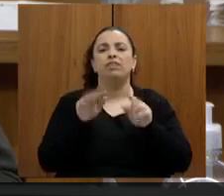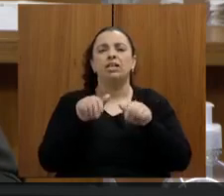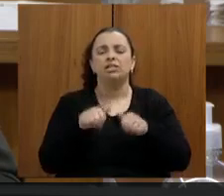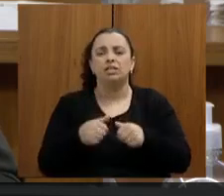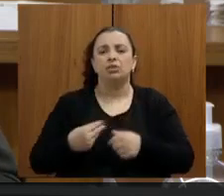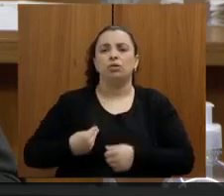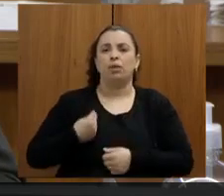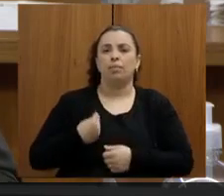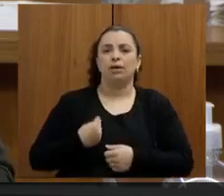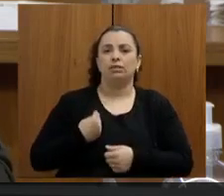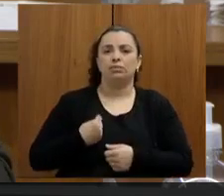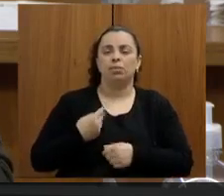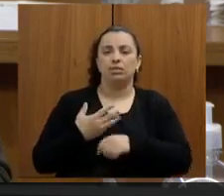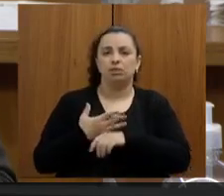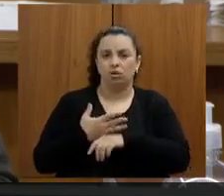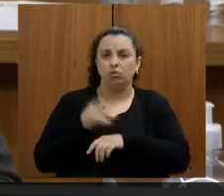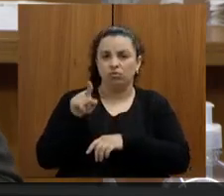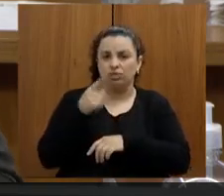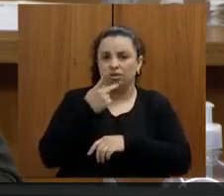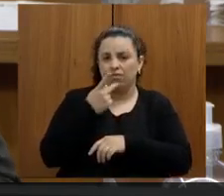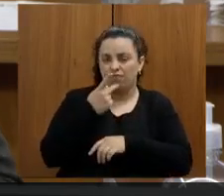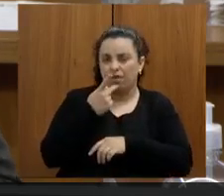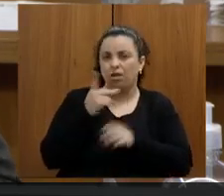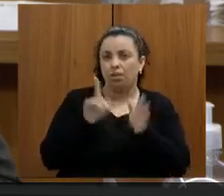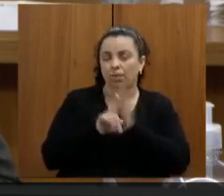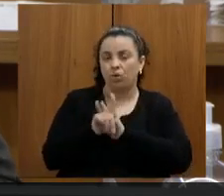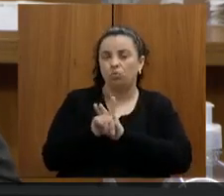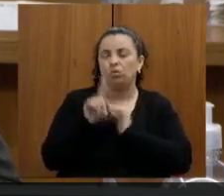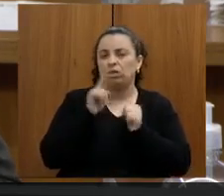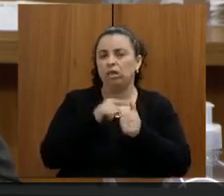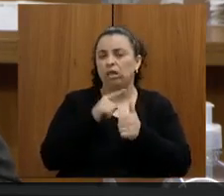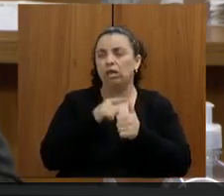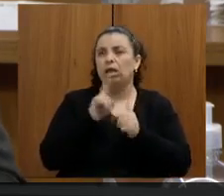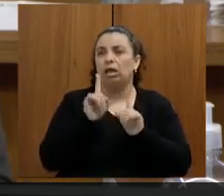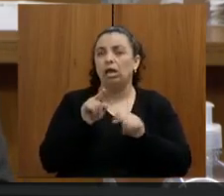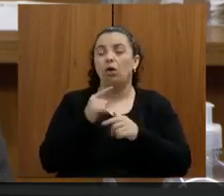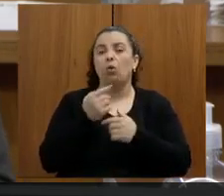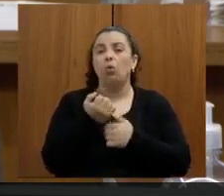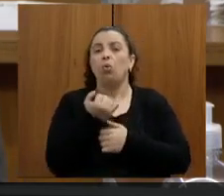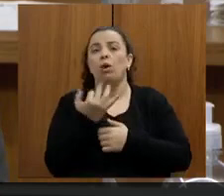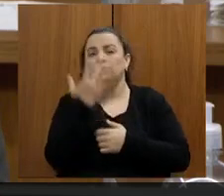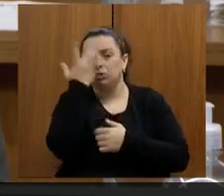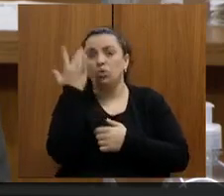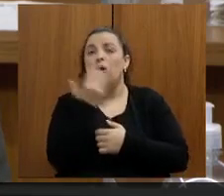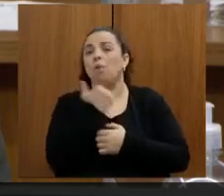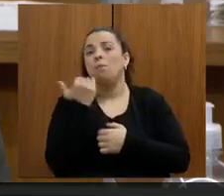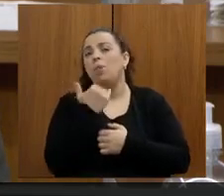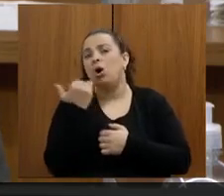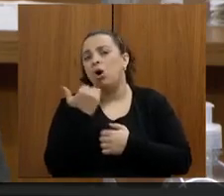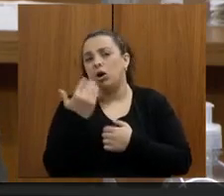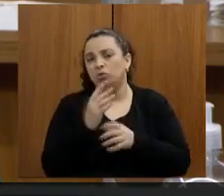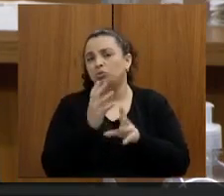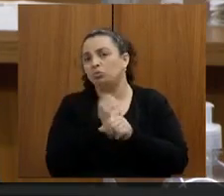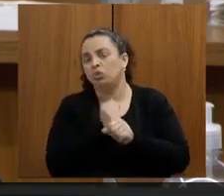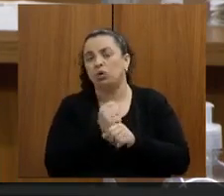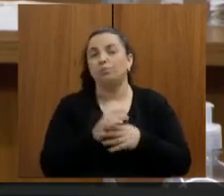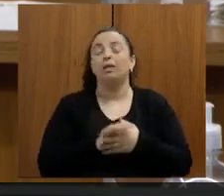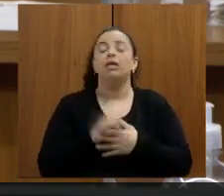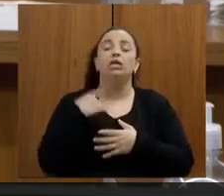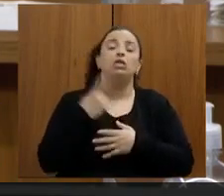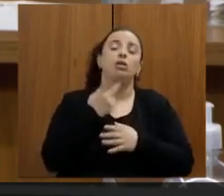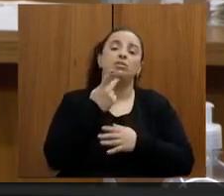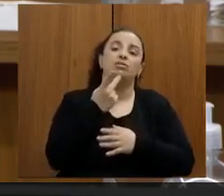participação do Senhor naquele momento era no que se refere à mortos e a gente apresentou aqui também